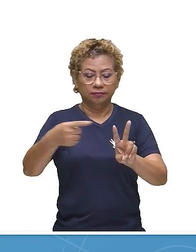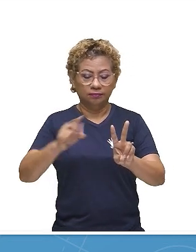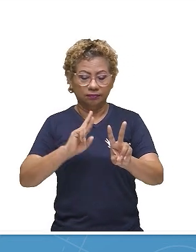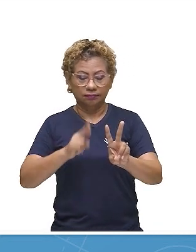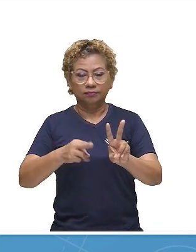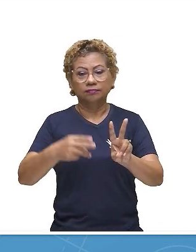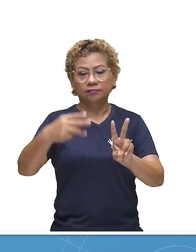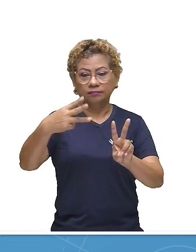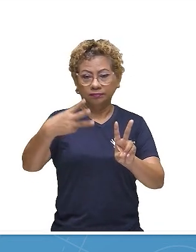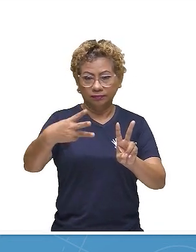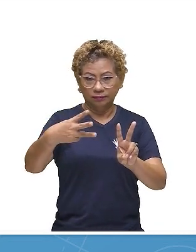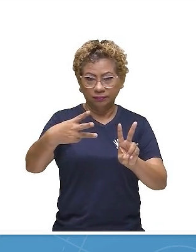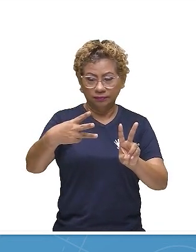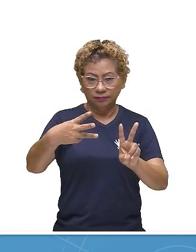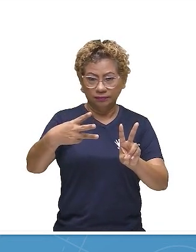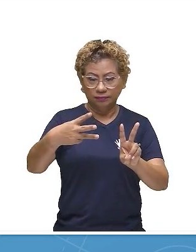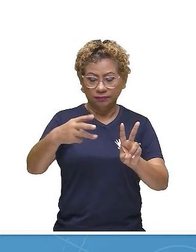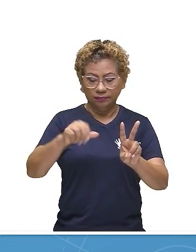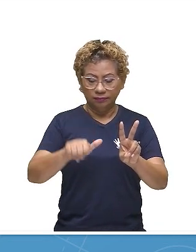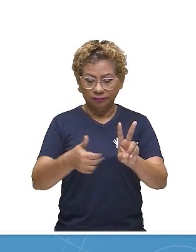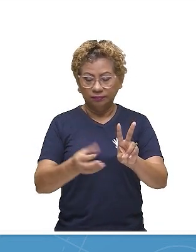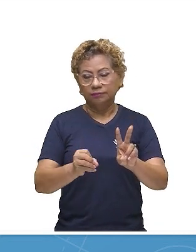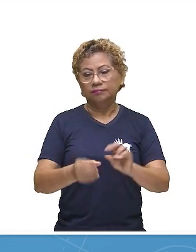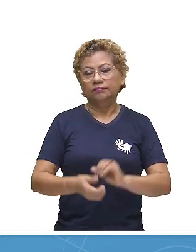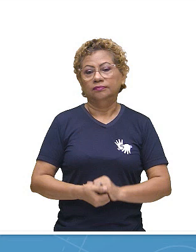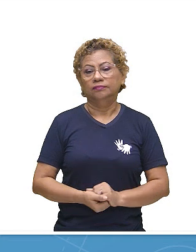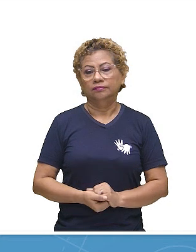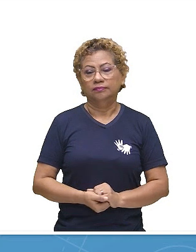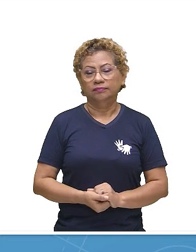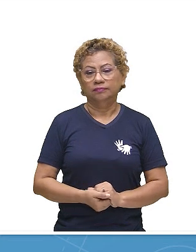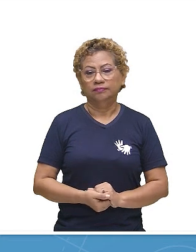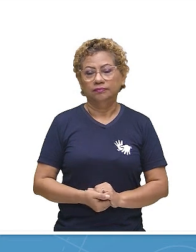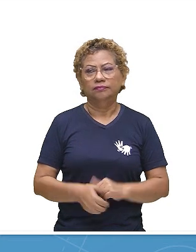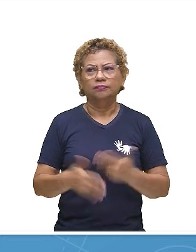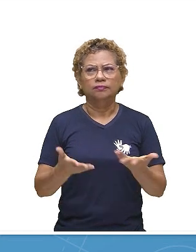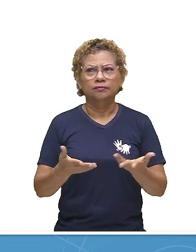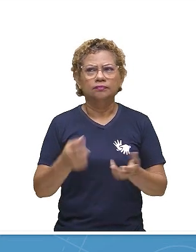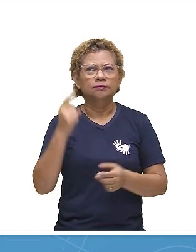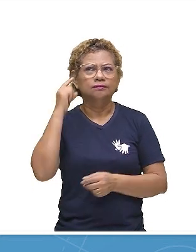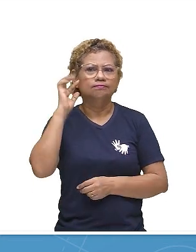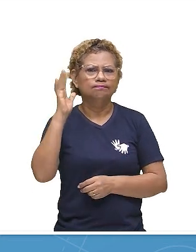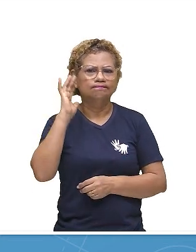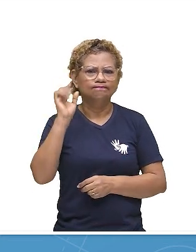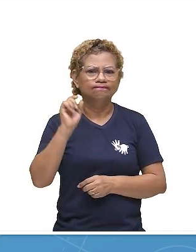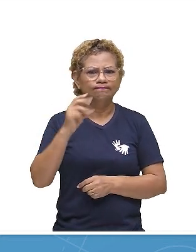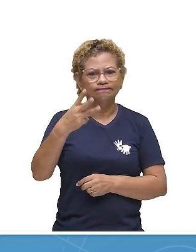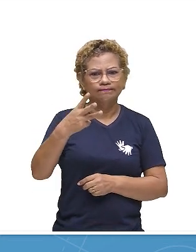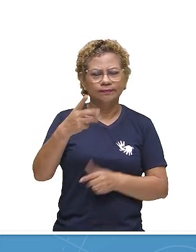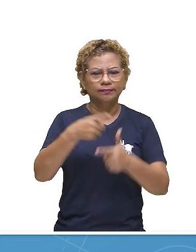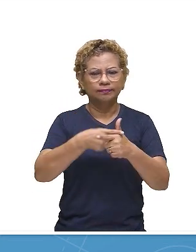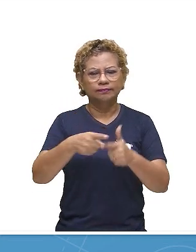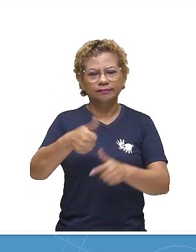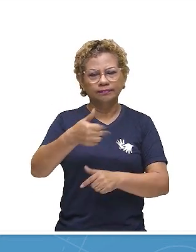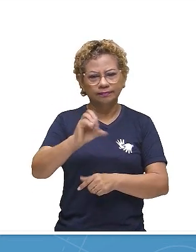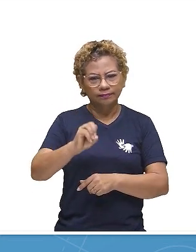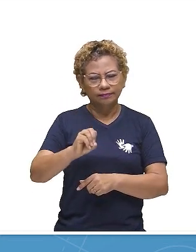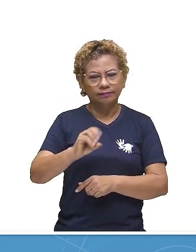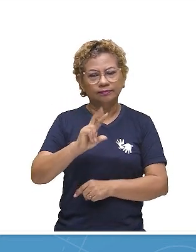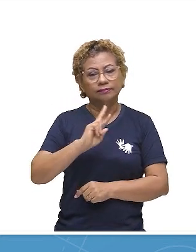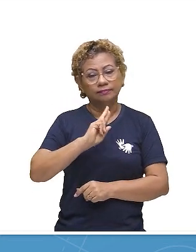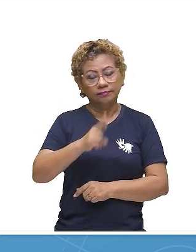posso simplesmente pegar e dividir isso daqui, né? 3 dividido por 10, né? Vai ser 3 décimos, né? Estou